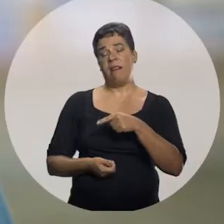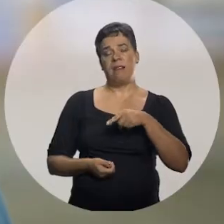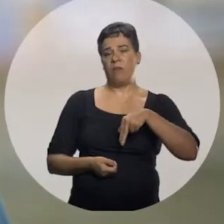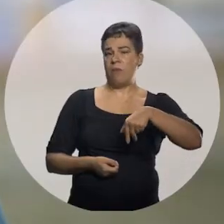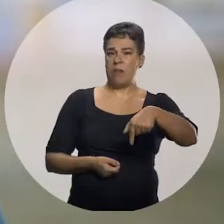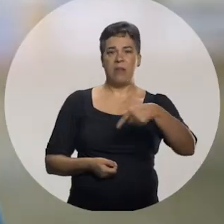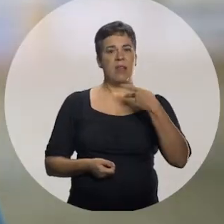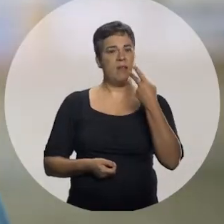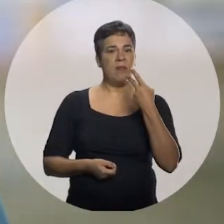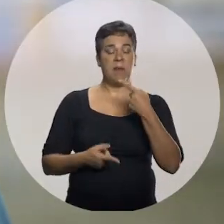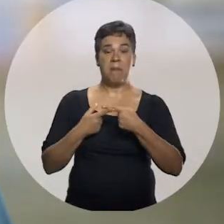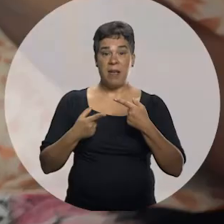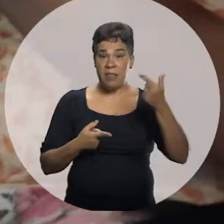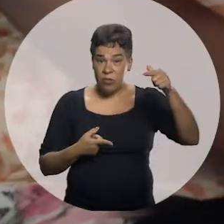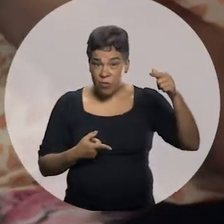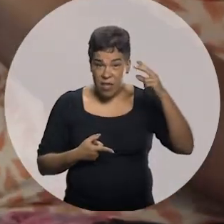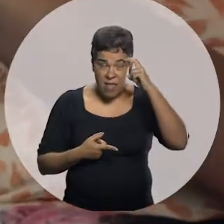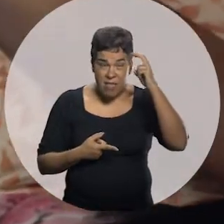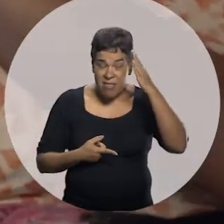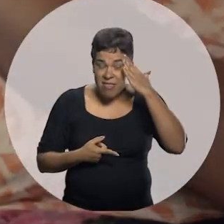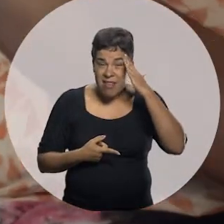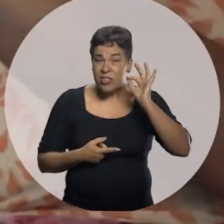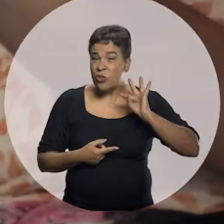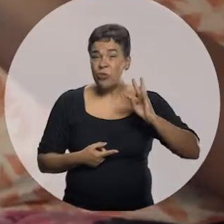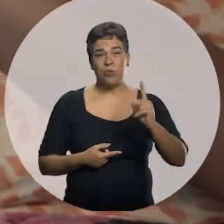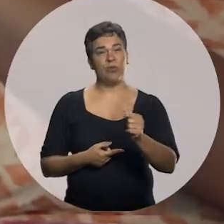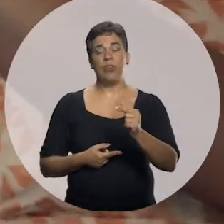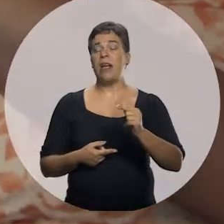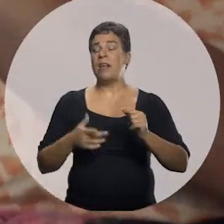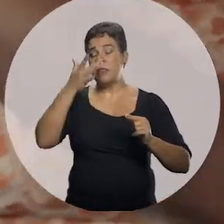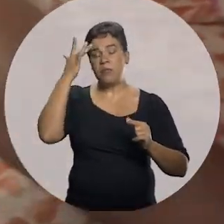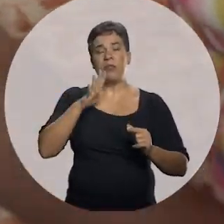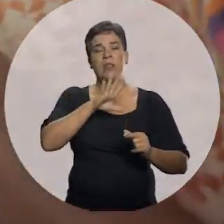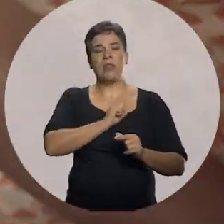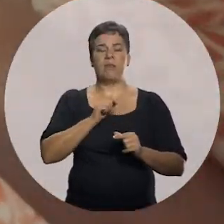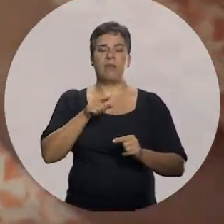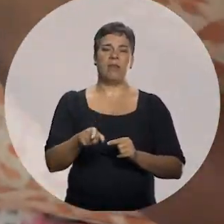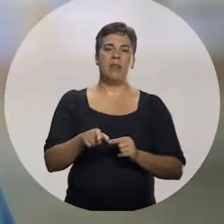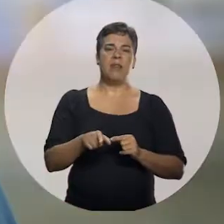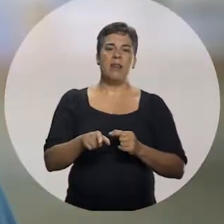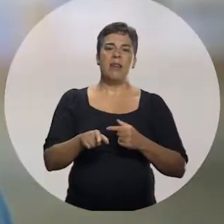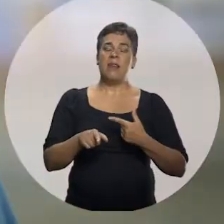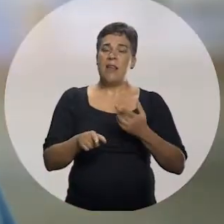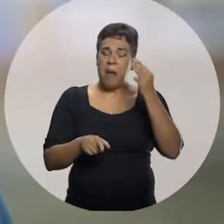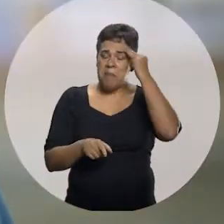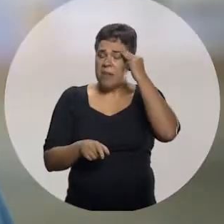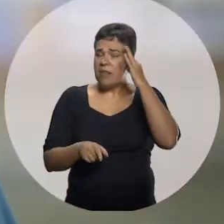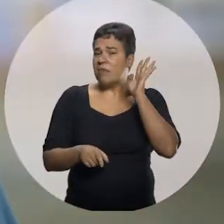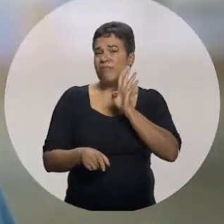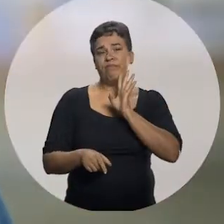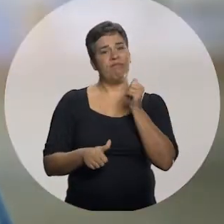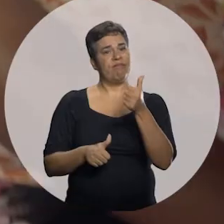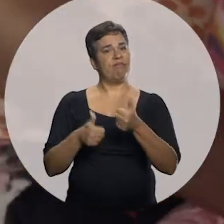anda e nem fala, mas o resto, graças a Deus, entende tudo, todo mundo gosta. Ele, a mente dele é